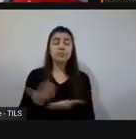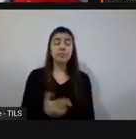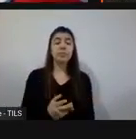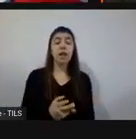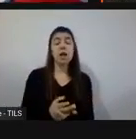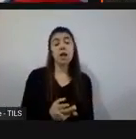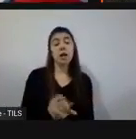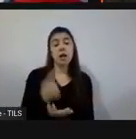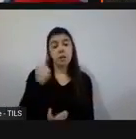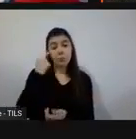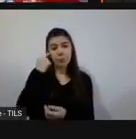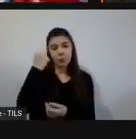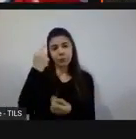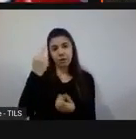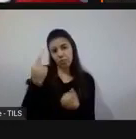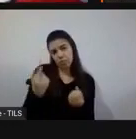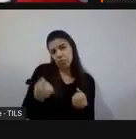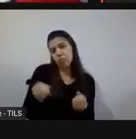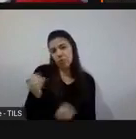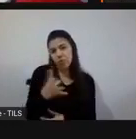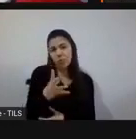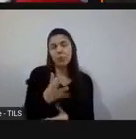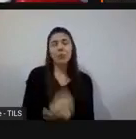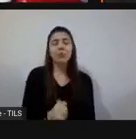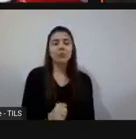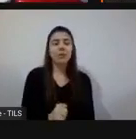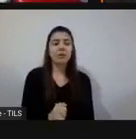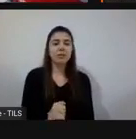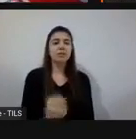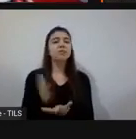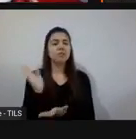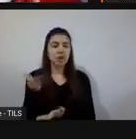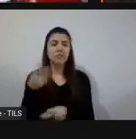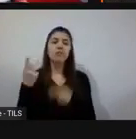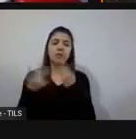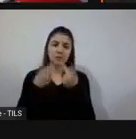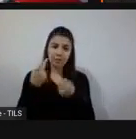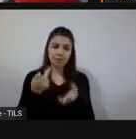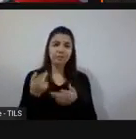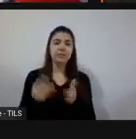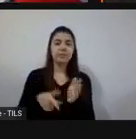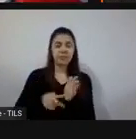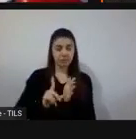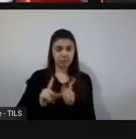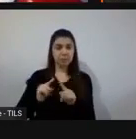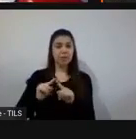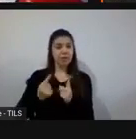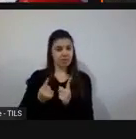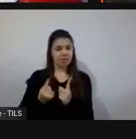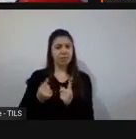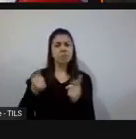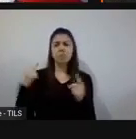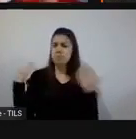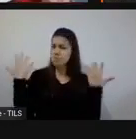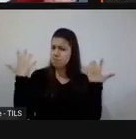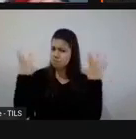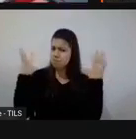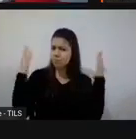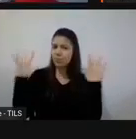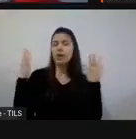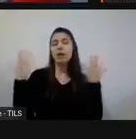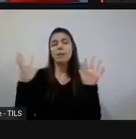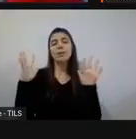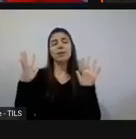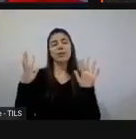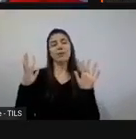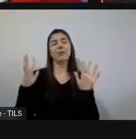Vocês, obviamente, eu já disse isso anteriormente, mas vocês estão de parabéns por essa iniciativa, porque é preciso muita coragem para ser louco,